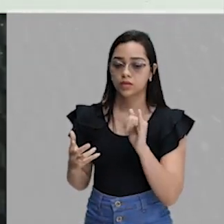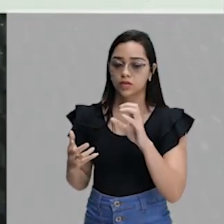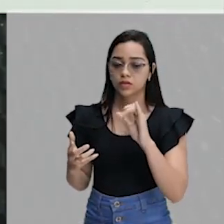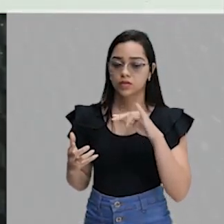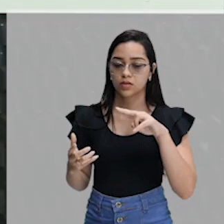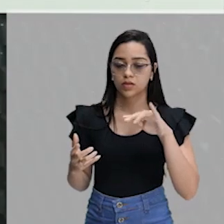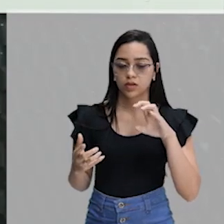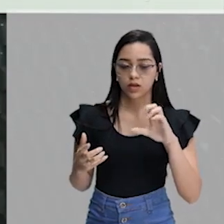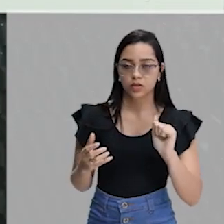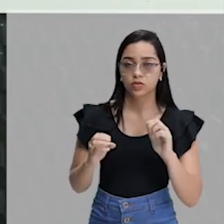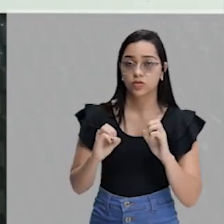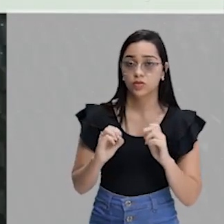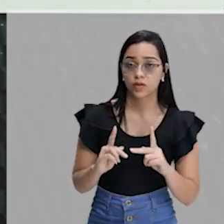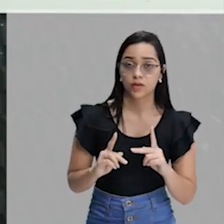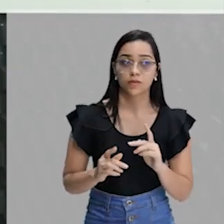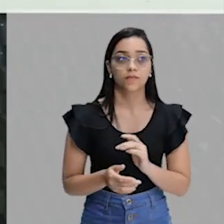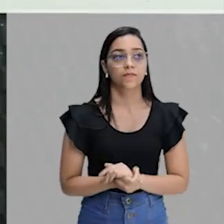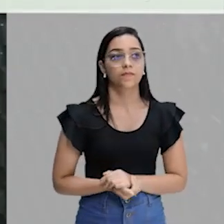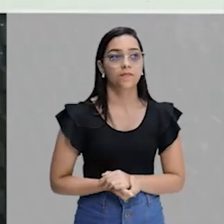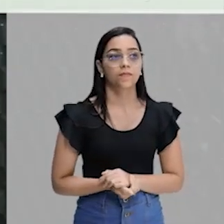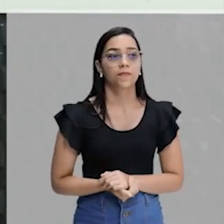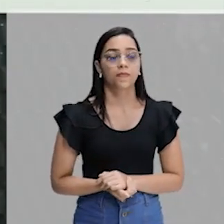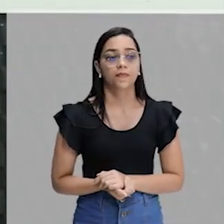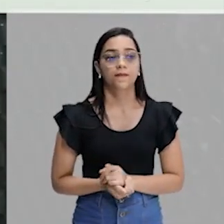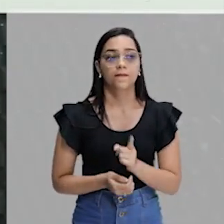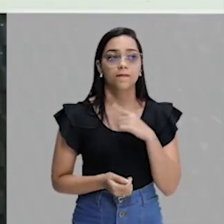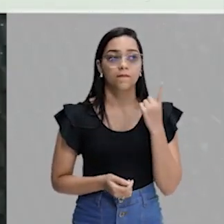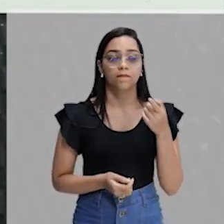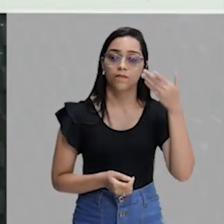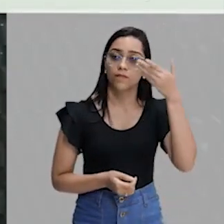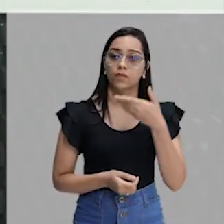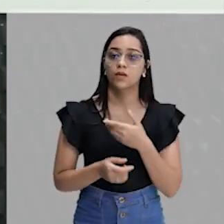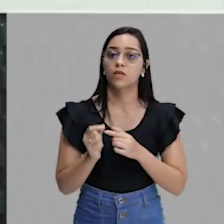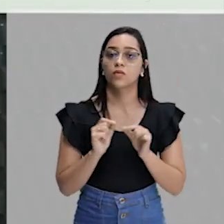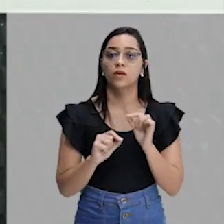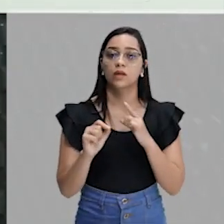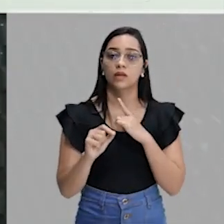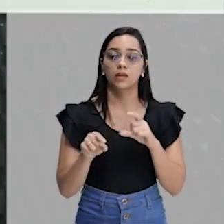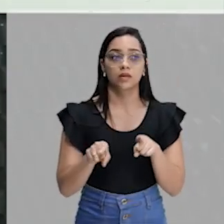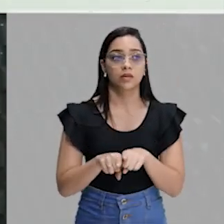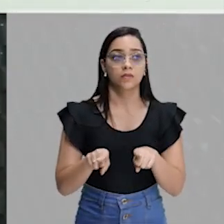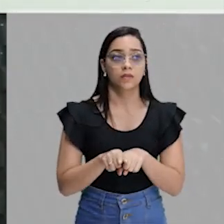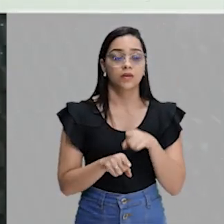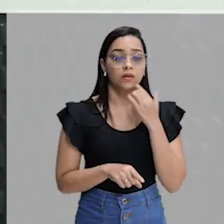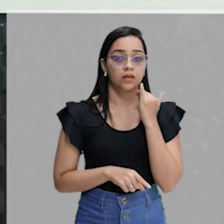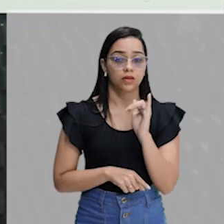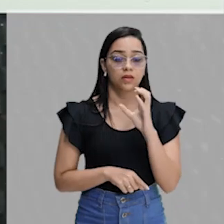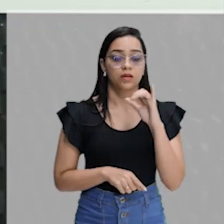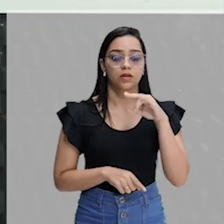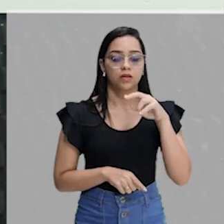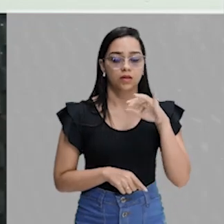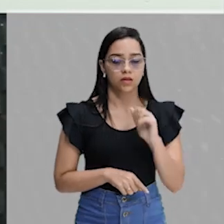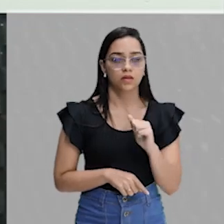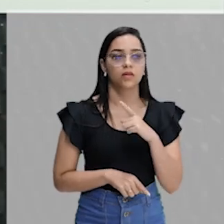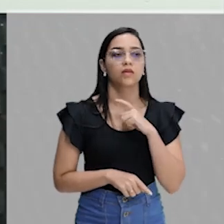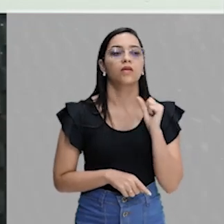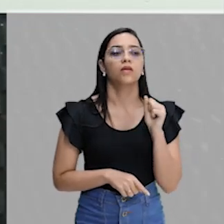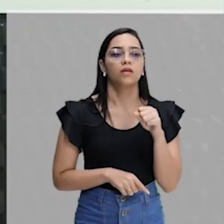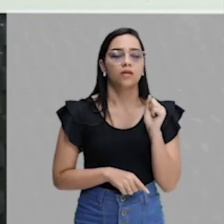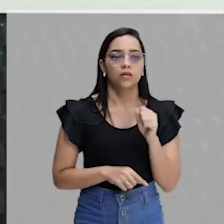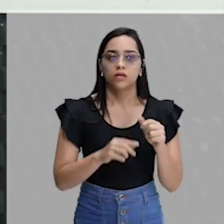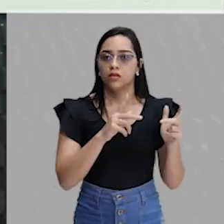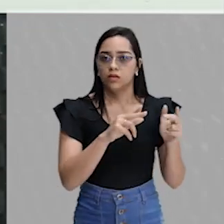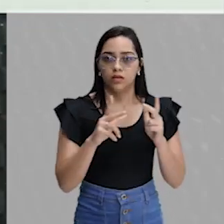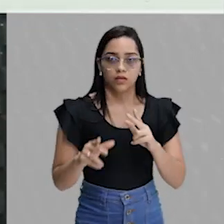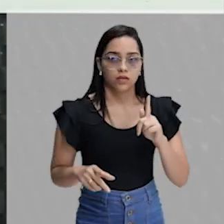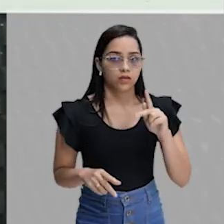cinética, tá ok? Certo? Então nós provamos aqui também que a energia cinética ela tem, né, a